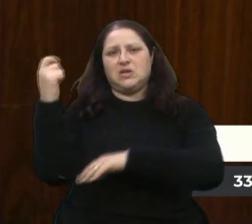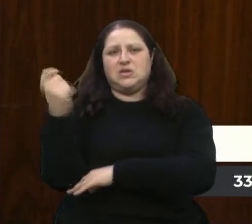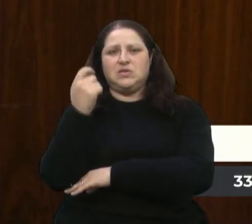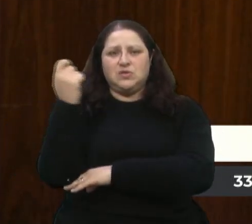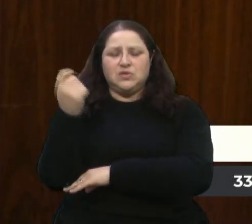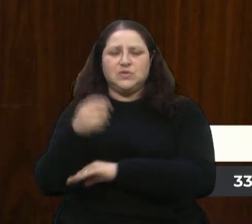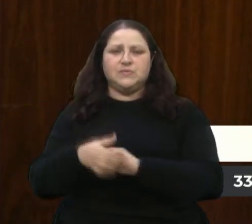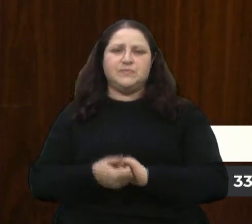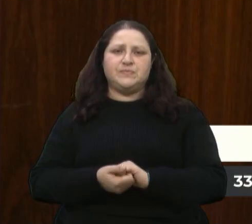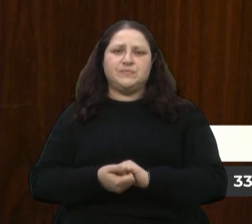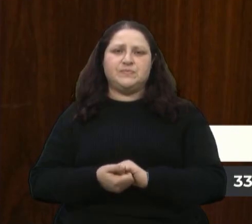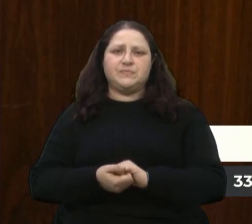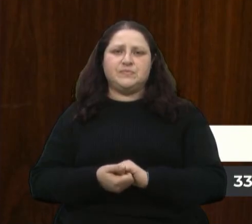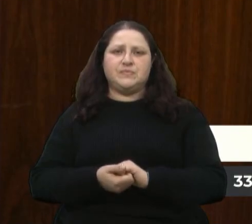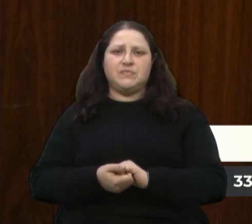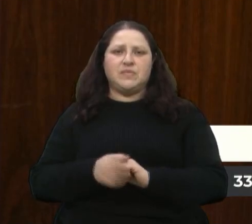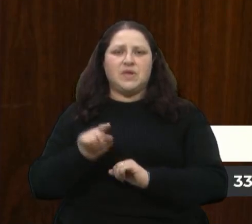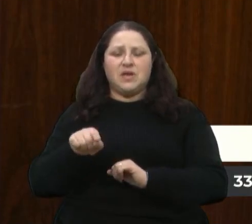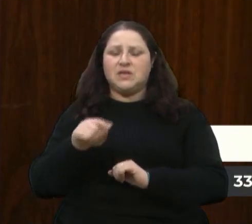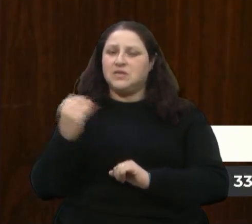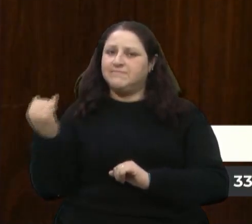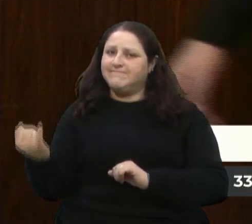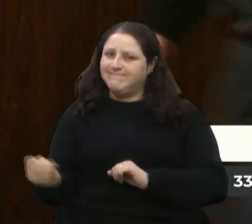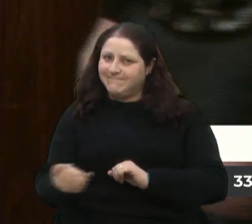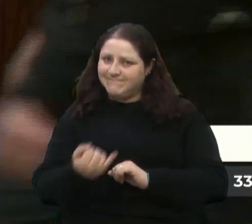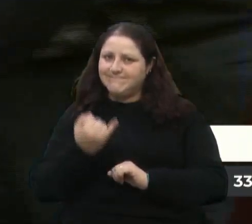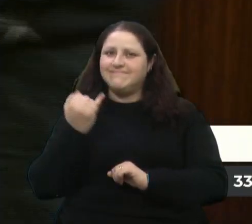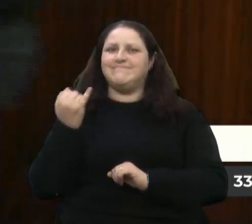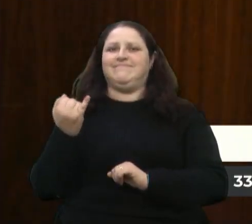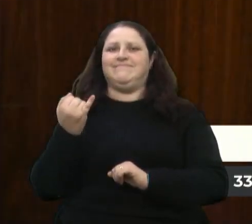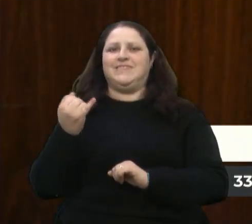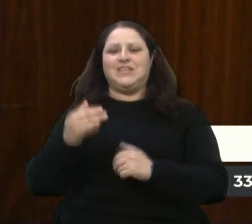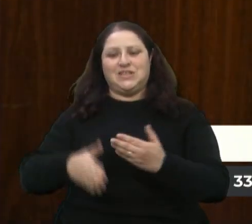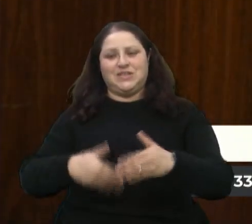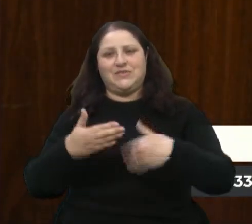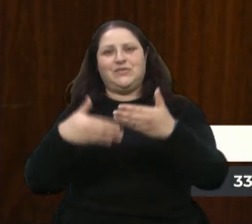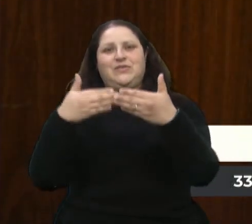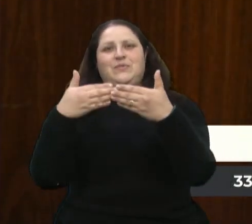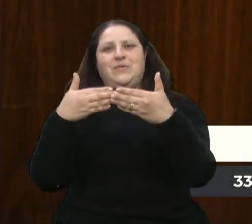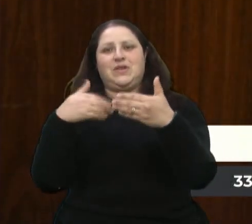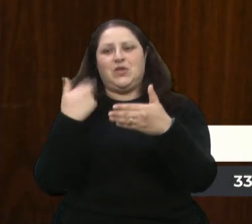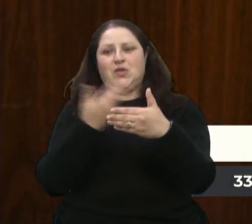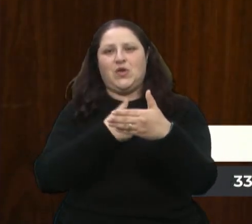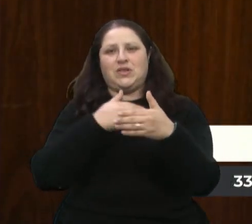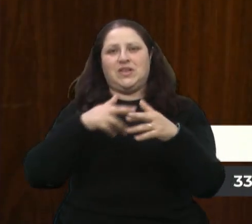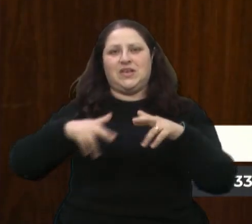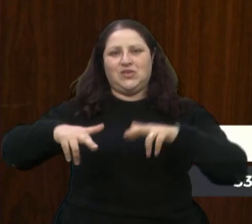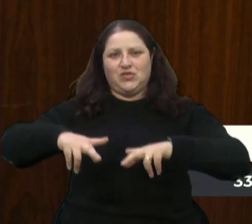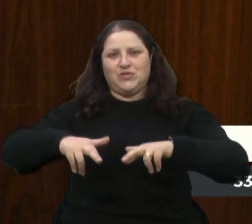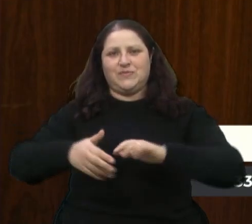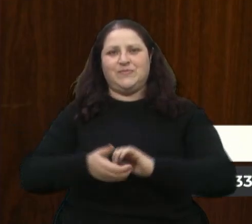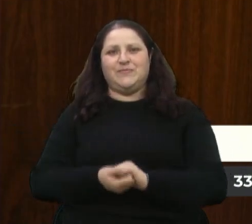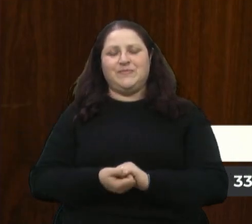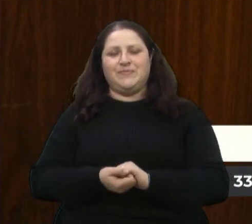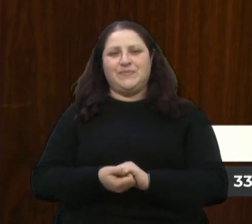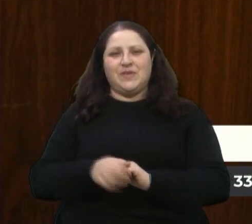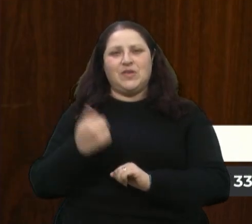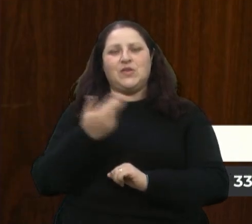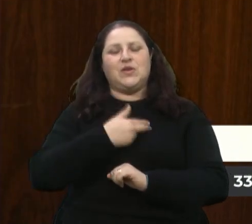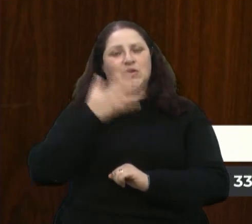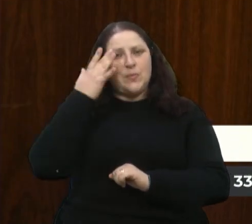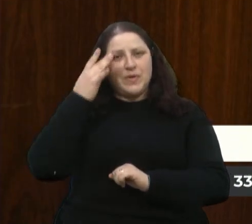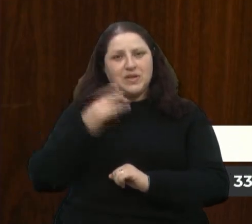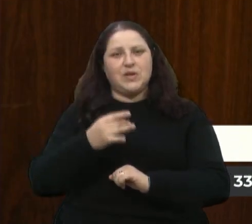Sul. Isso será extremamente importante para o desenvolvimento da nossa região. A gente entende